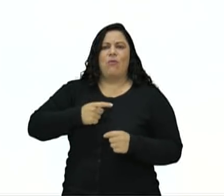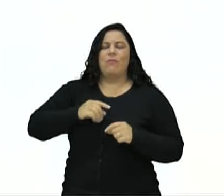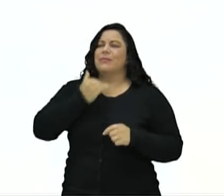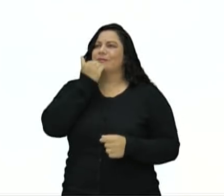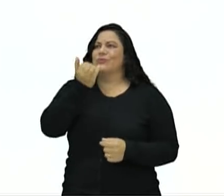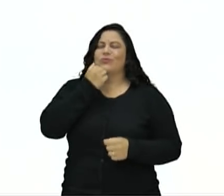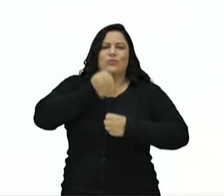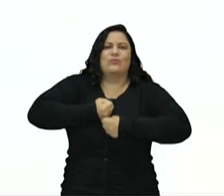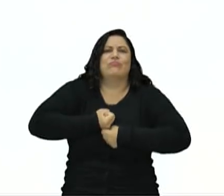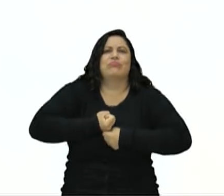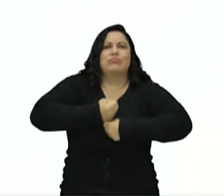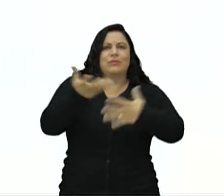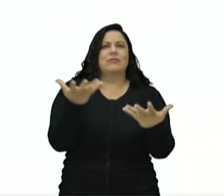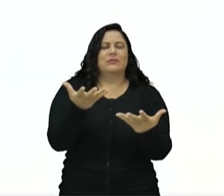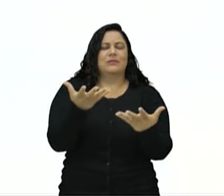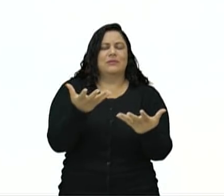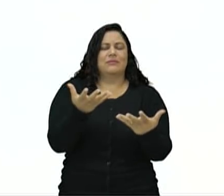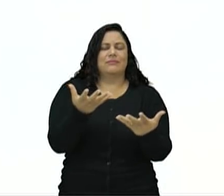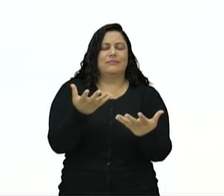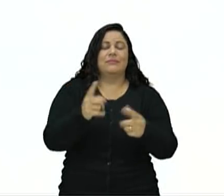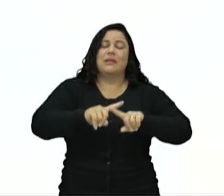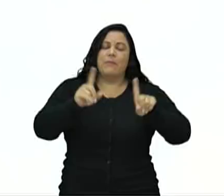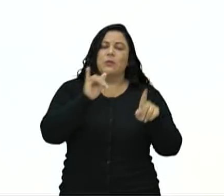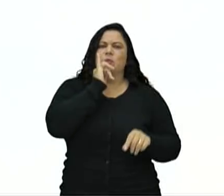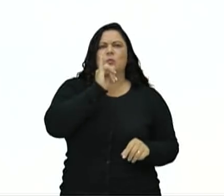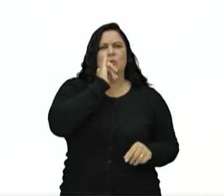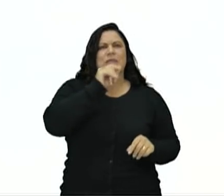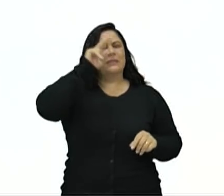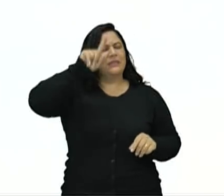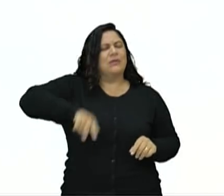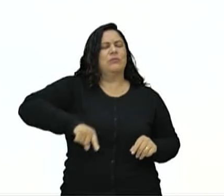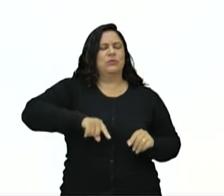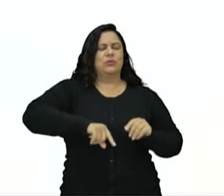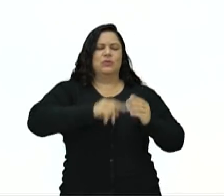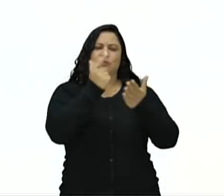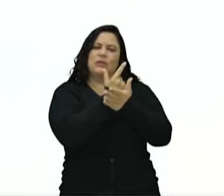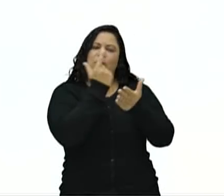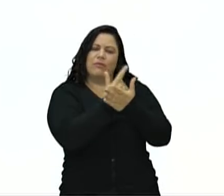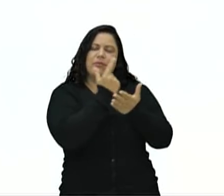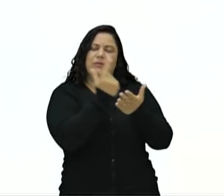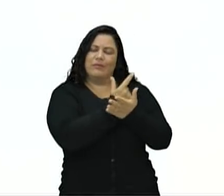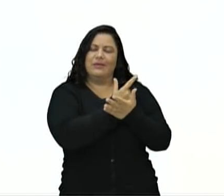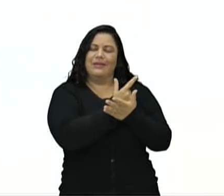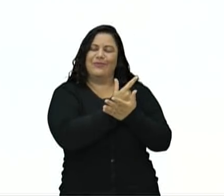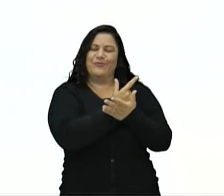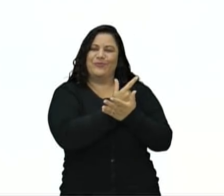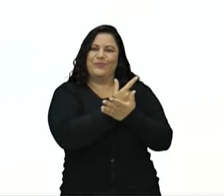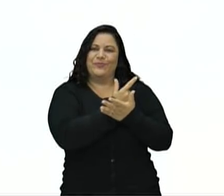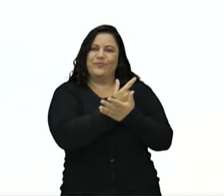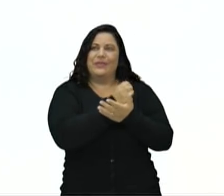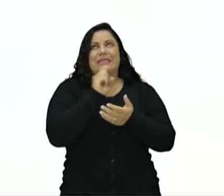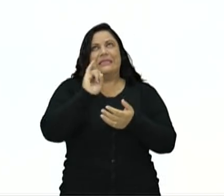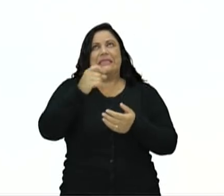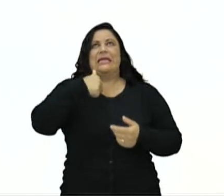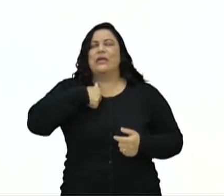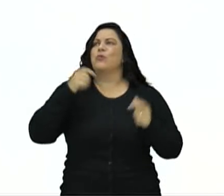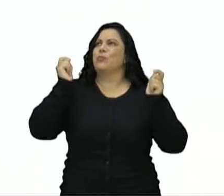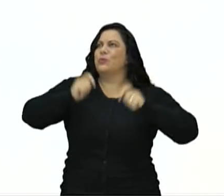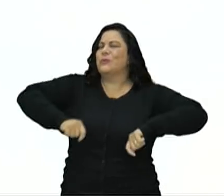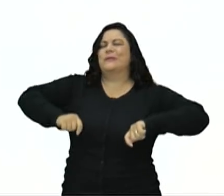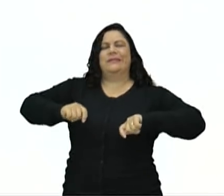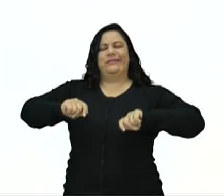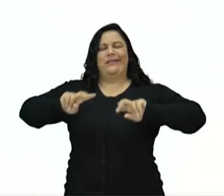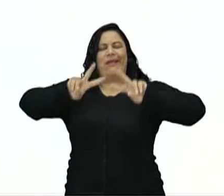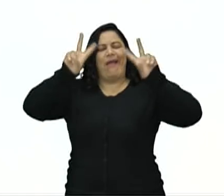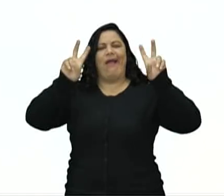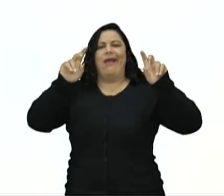disso é o livro Se Eu Pudesse Viver Minha Vida Novamente, de Rubem Alves. Ele é um divisor de águas para